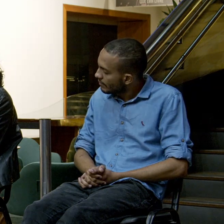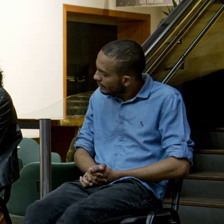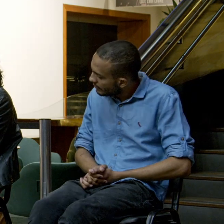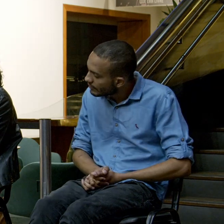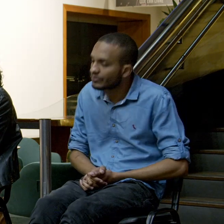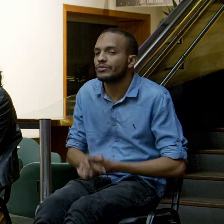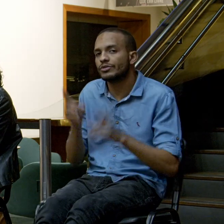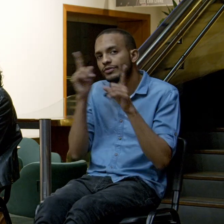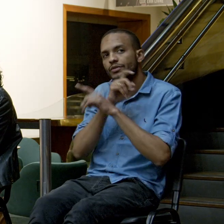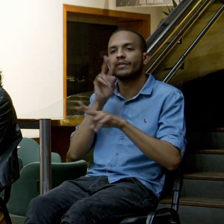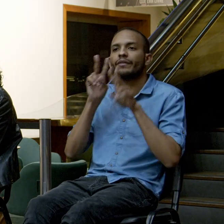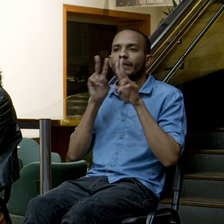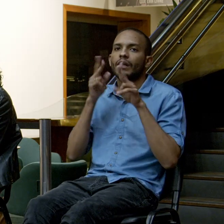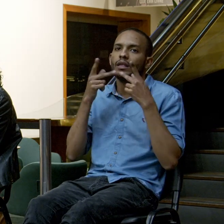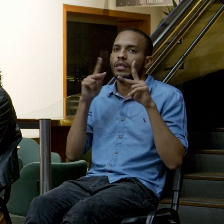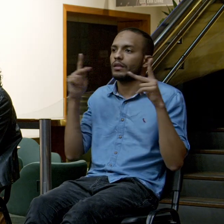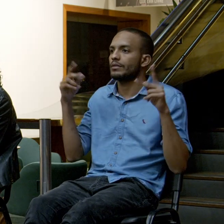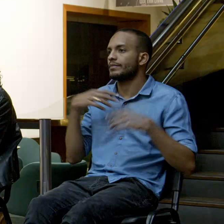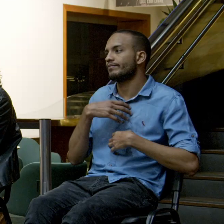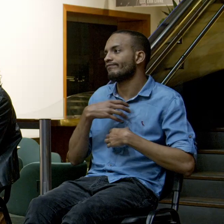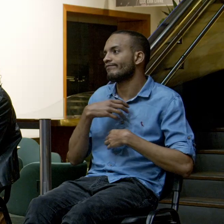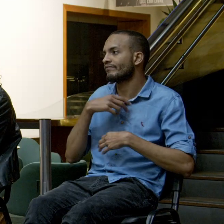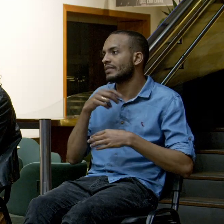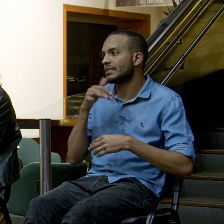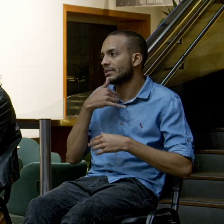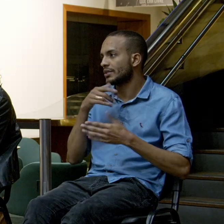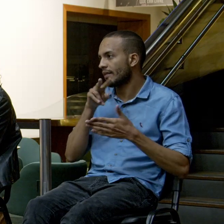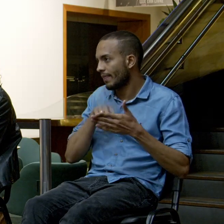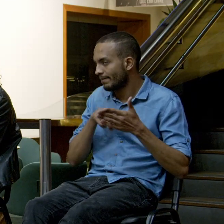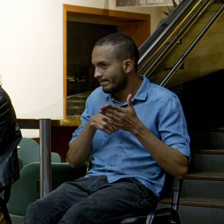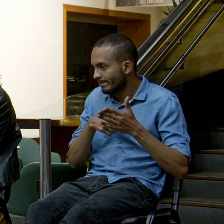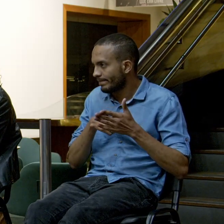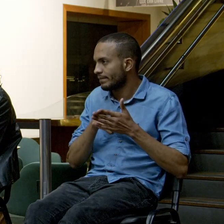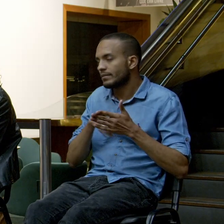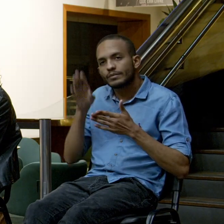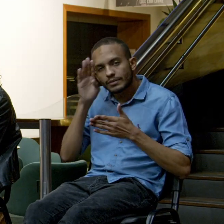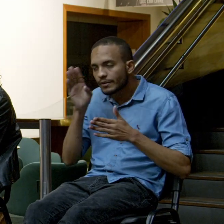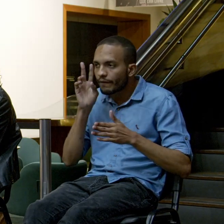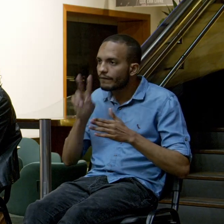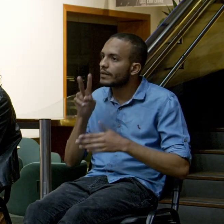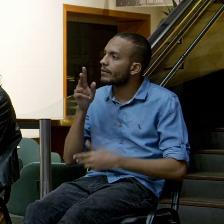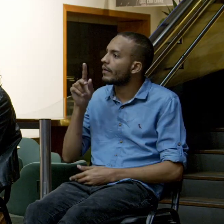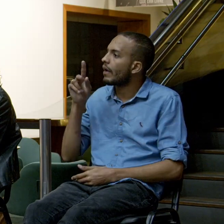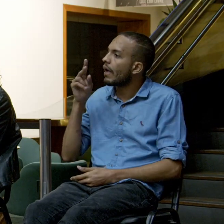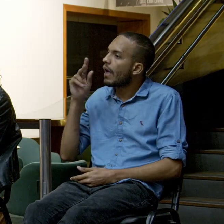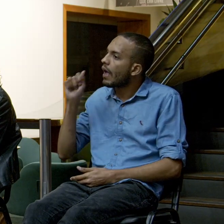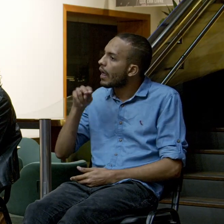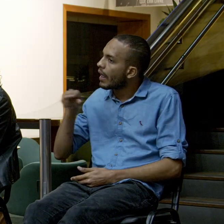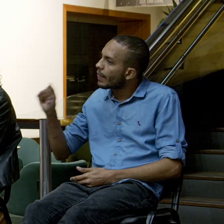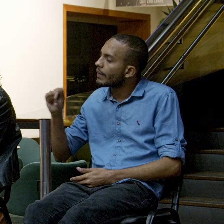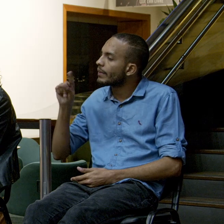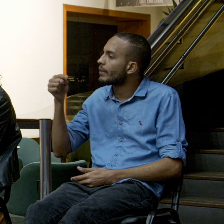Mas foi difícil ver essas matérias, assim, foi triste ler. Ainda mais vendo a Ana depois,